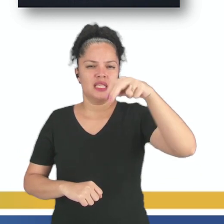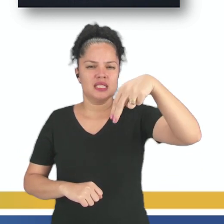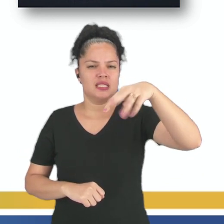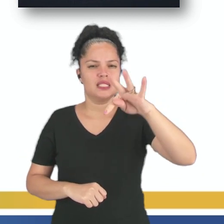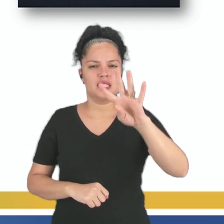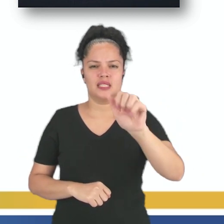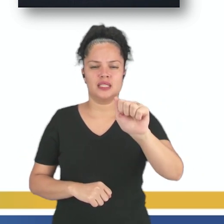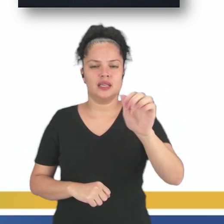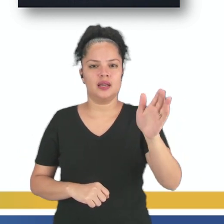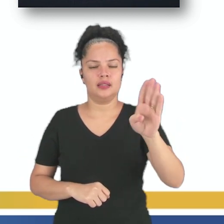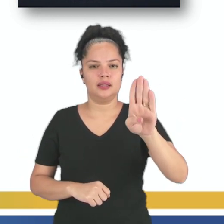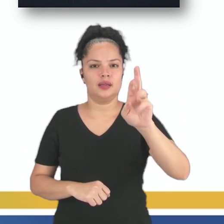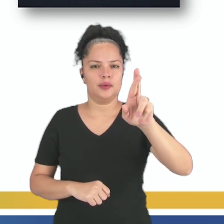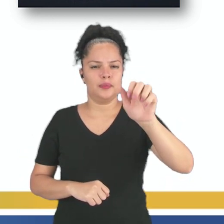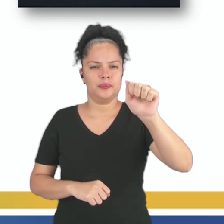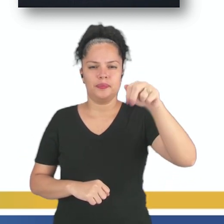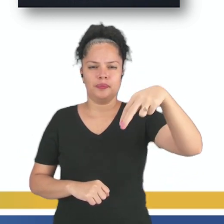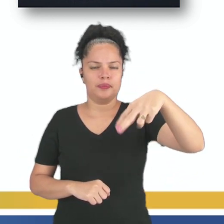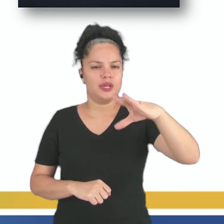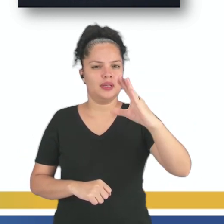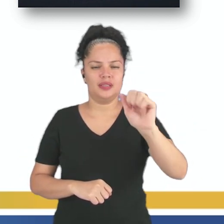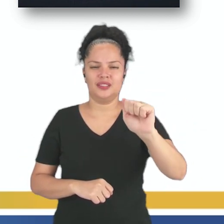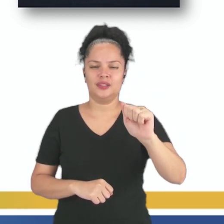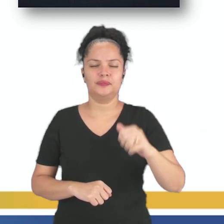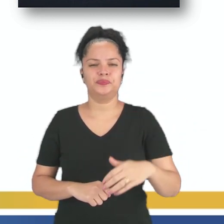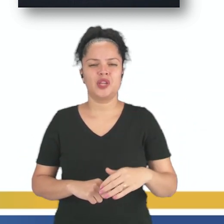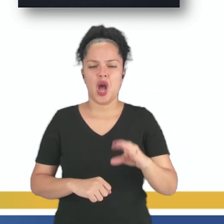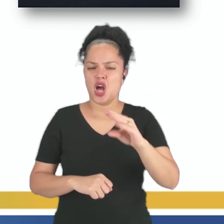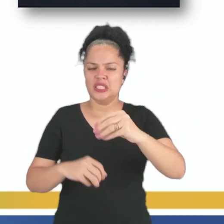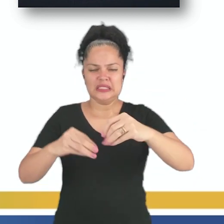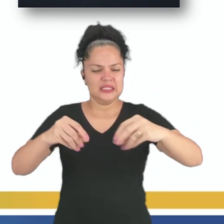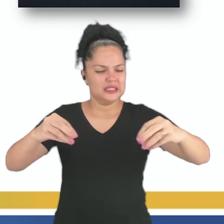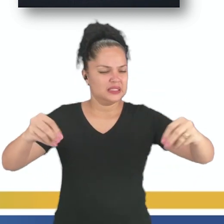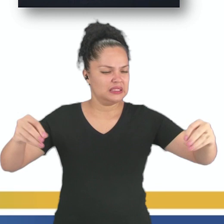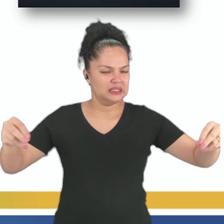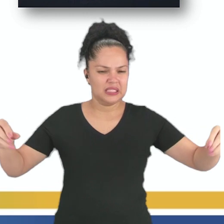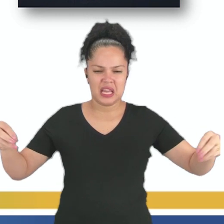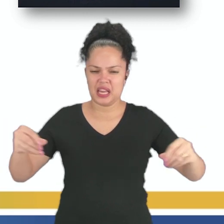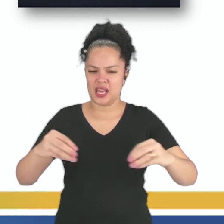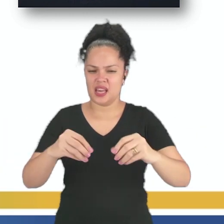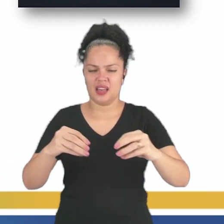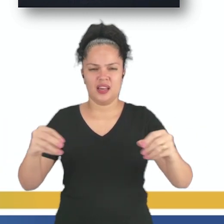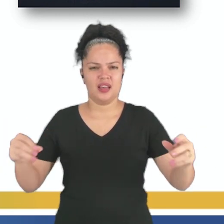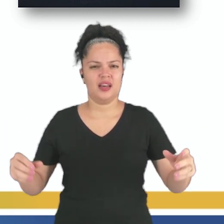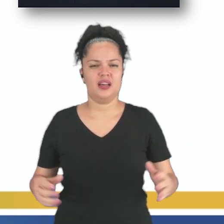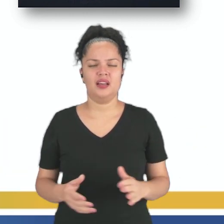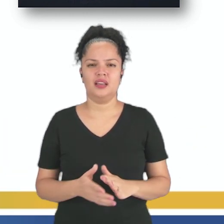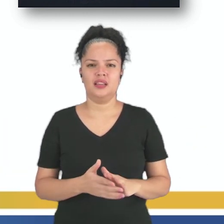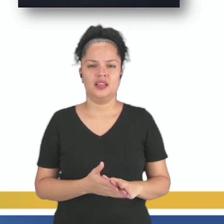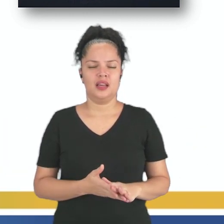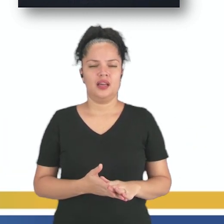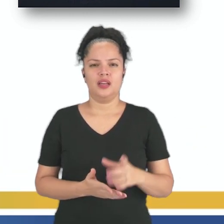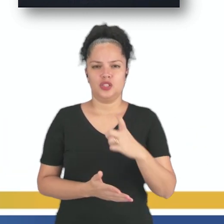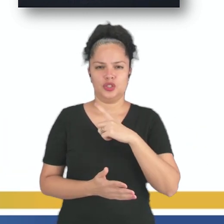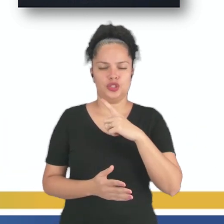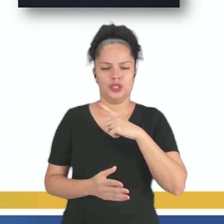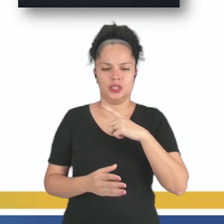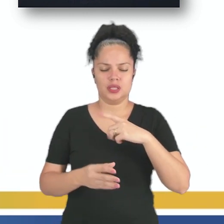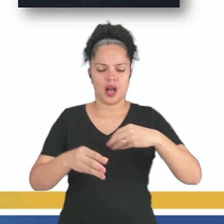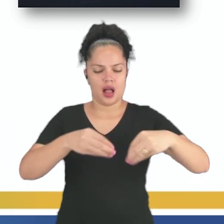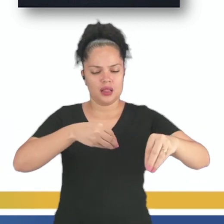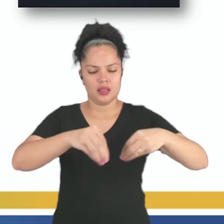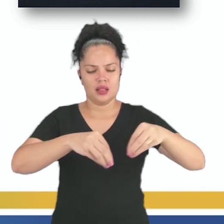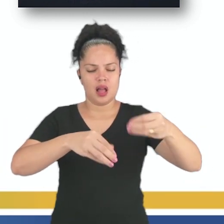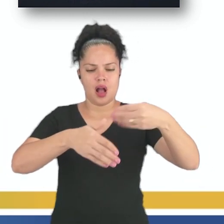nem asfaltada era. Pura terra, com uma brochura e alguns lápis dentro de uma sacolinha